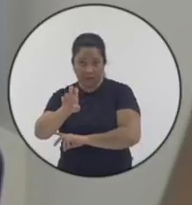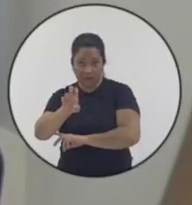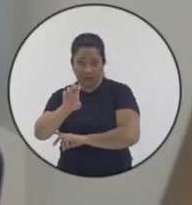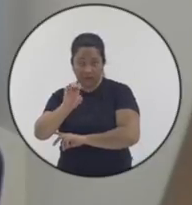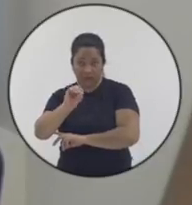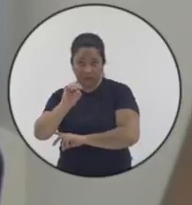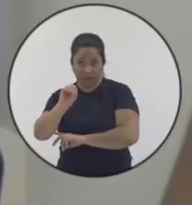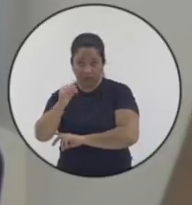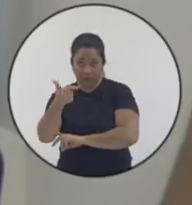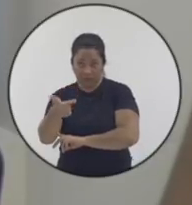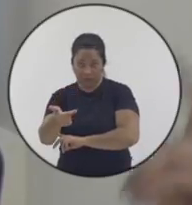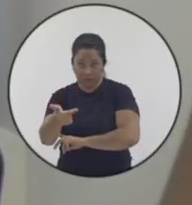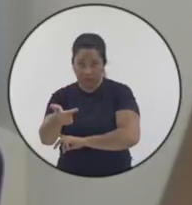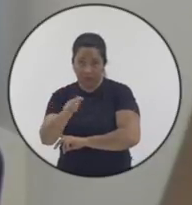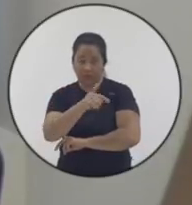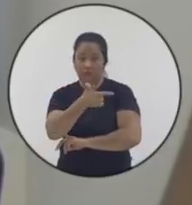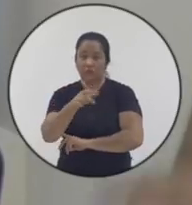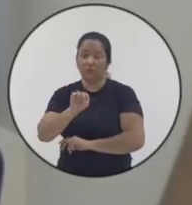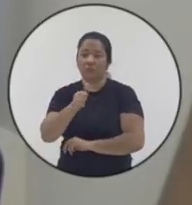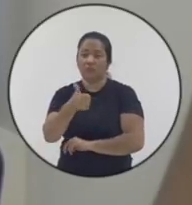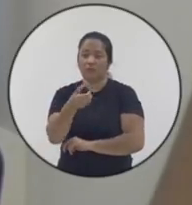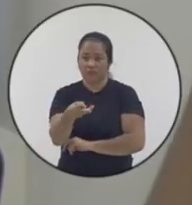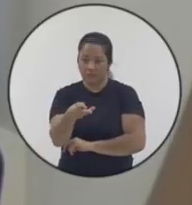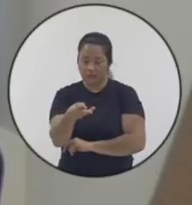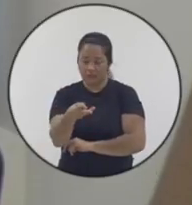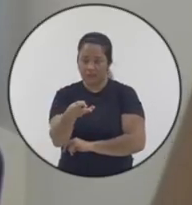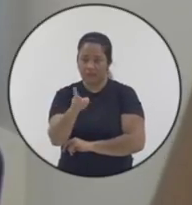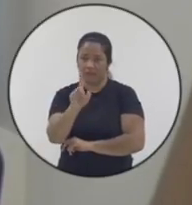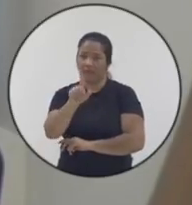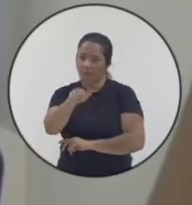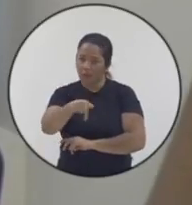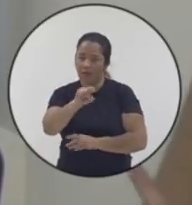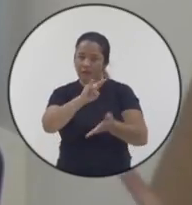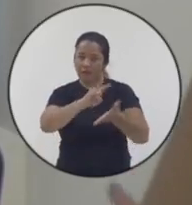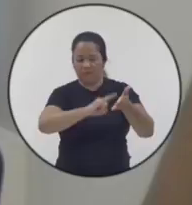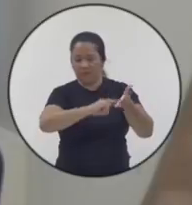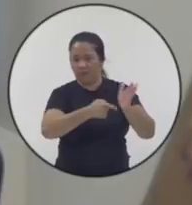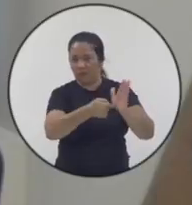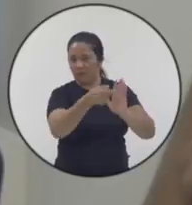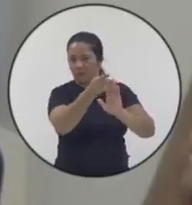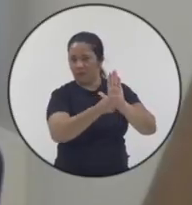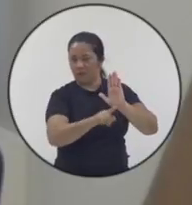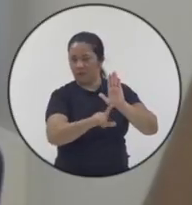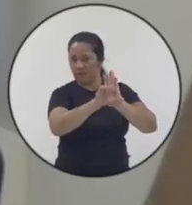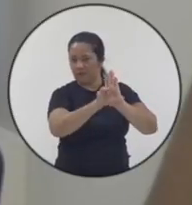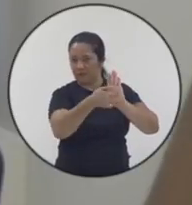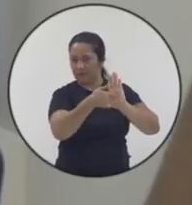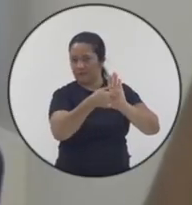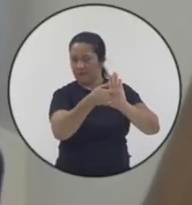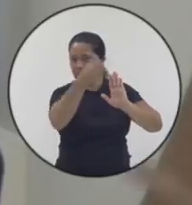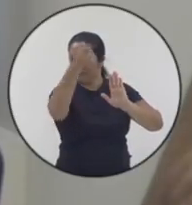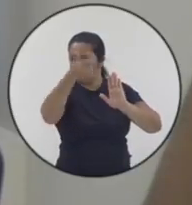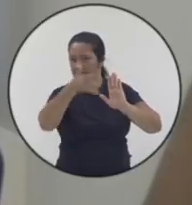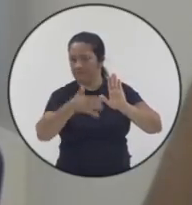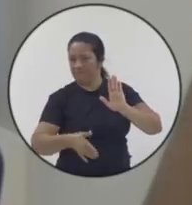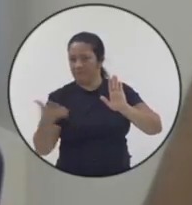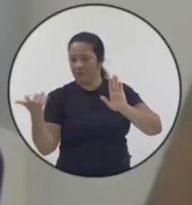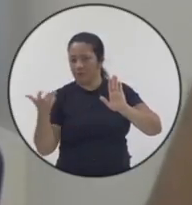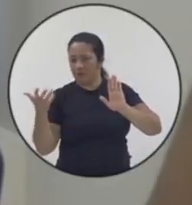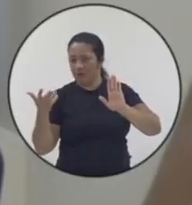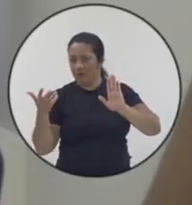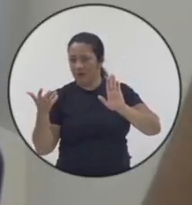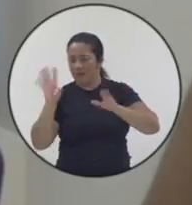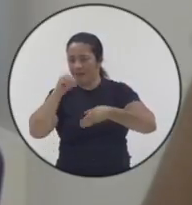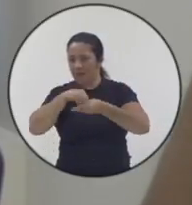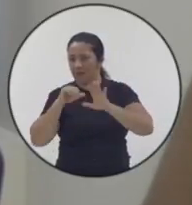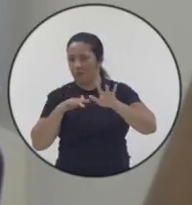PL 5002, de 2013, e é esse projeto de lei que a gente procura aqui no Brasil, que o movimento trans procura